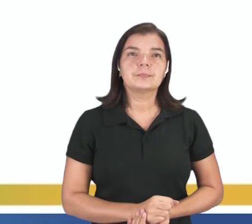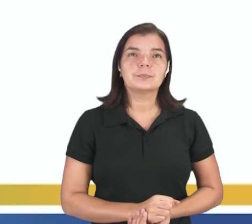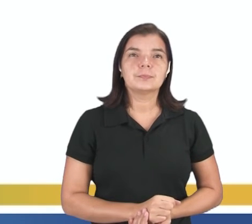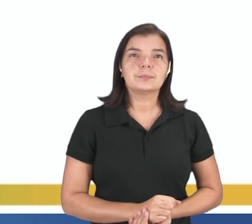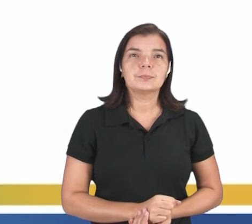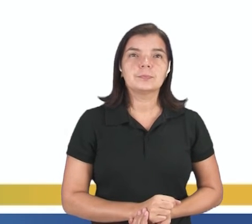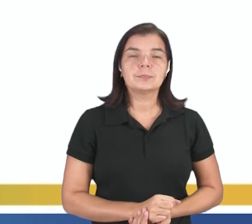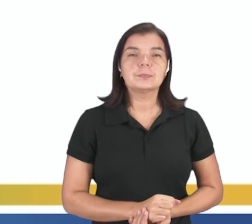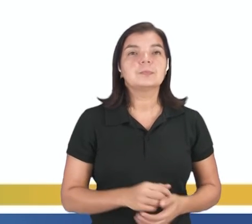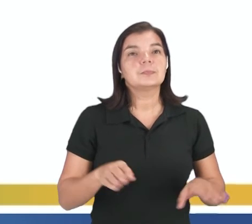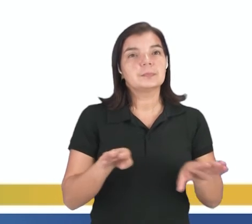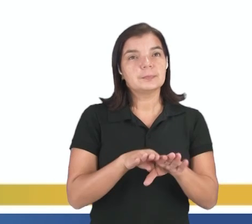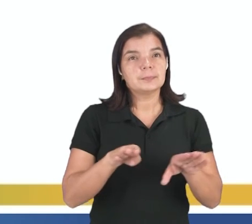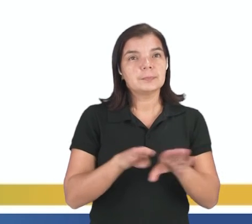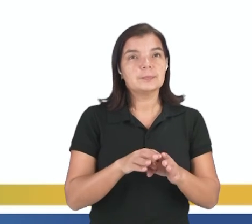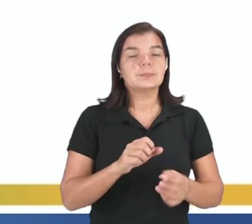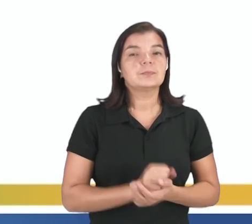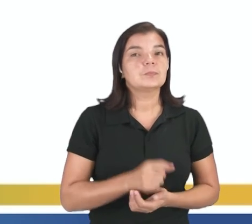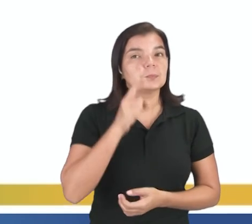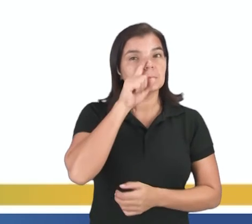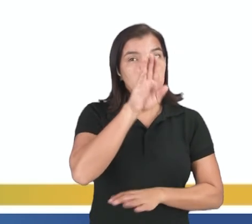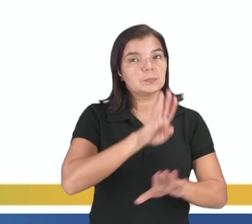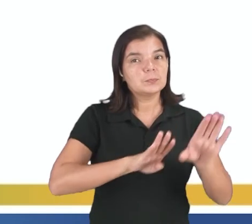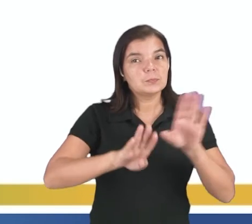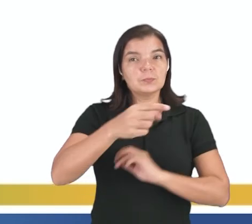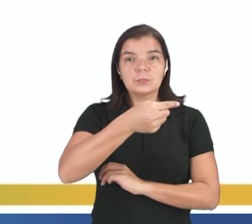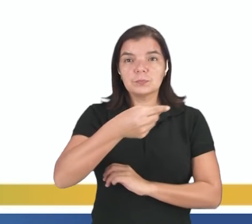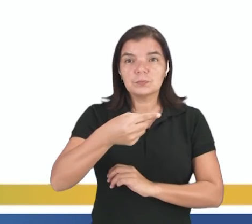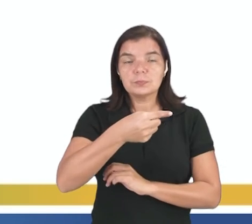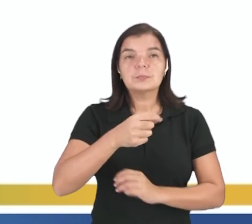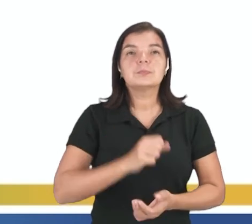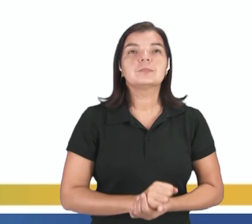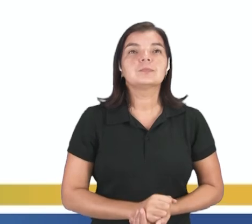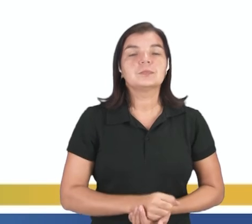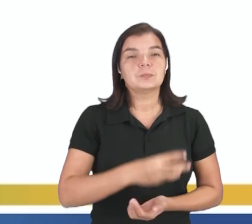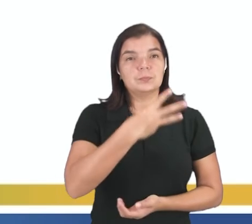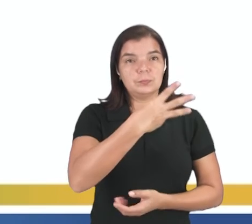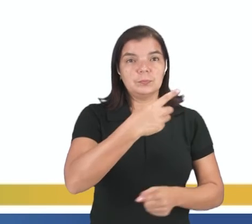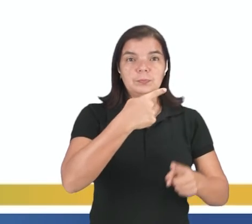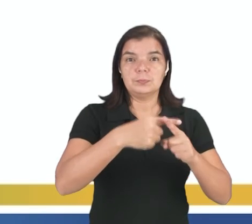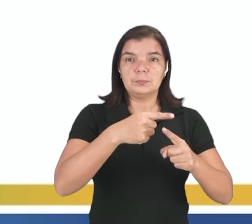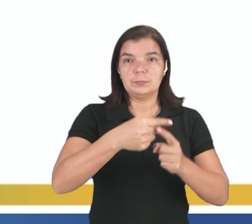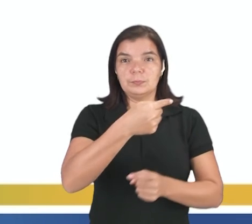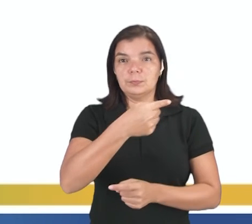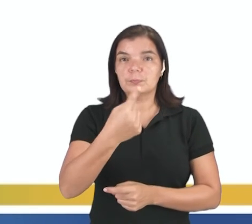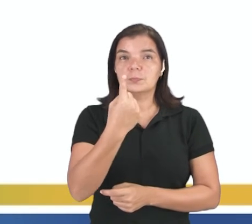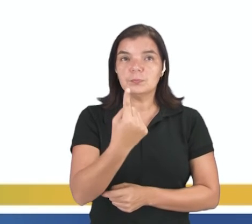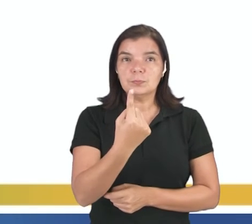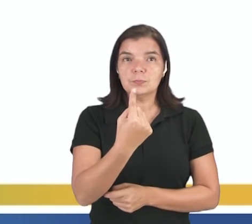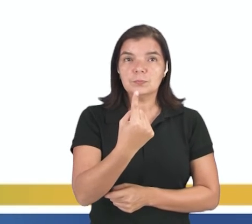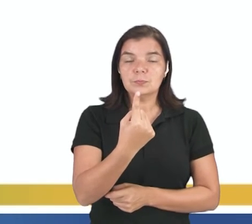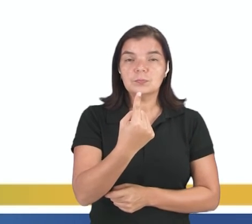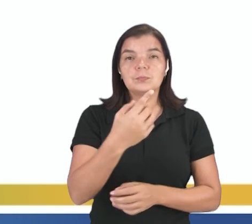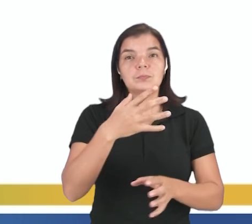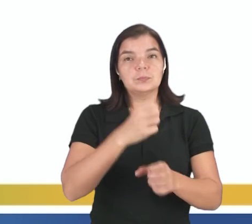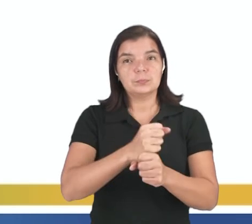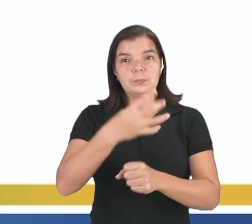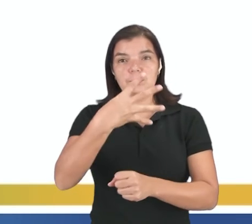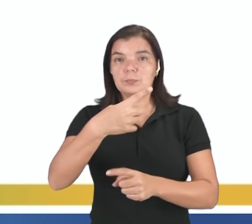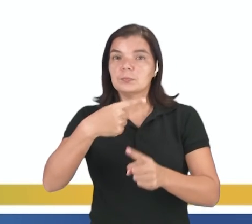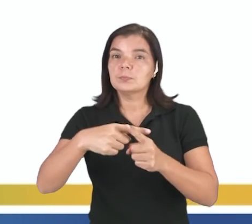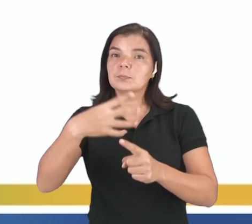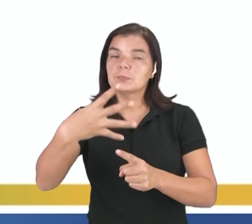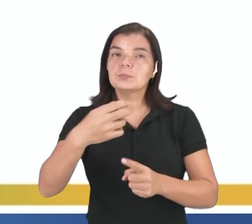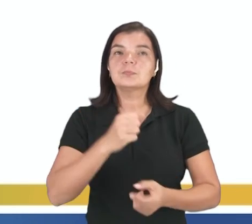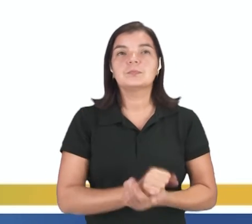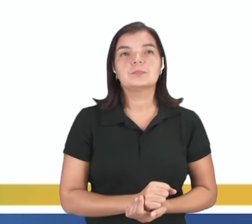Aqui, ó, também, cuidado com os negativos, tá? 3 vezes menos 1, mais 4 vezes 4. E